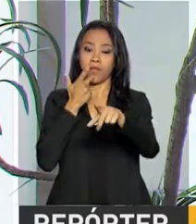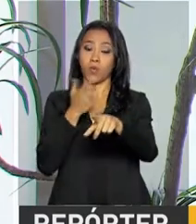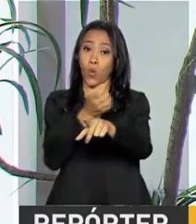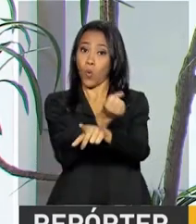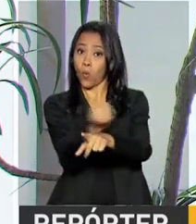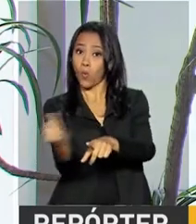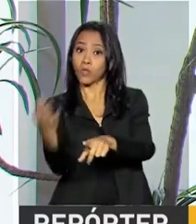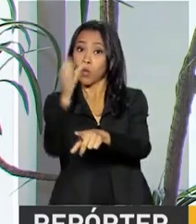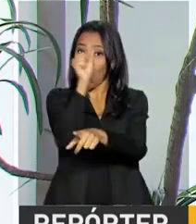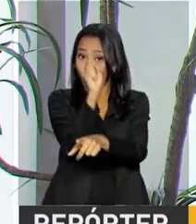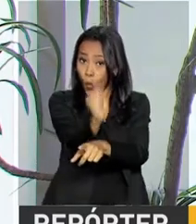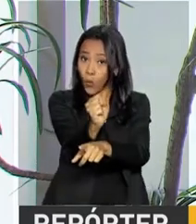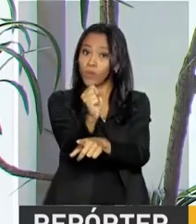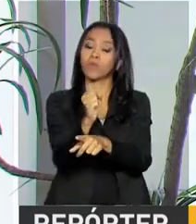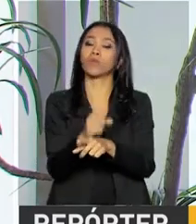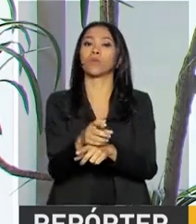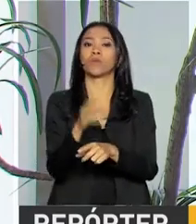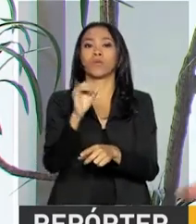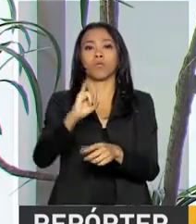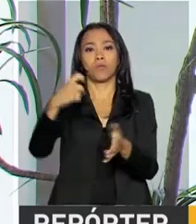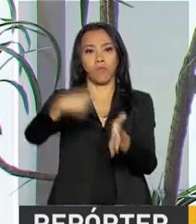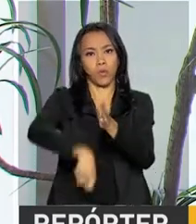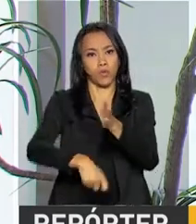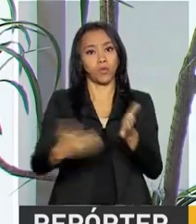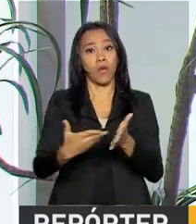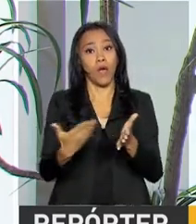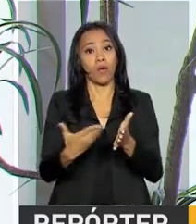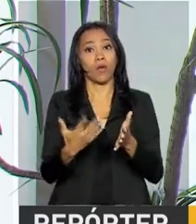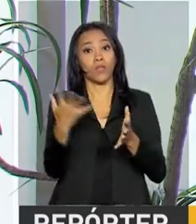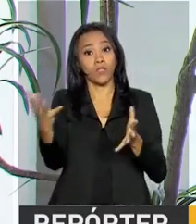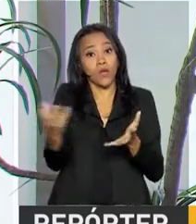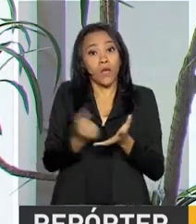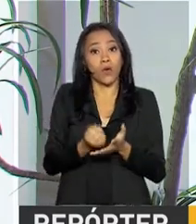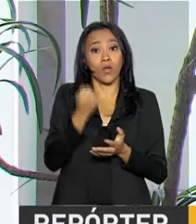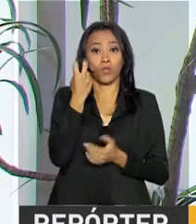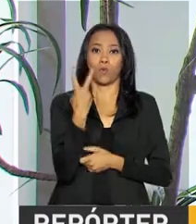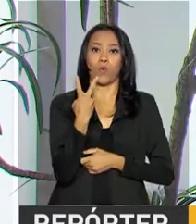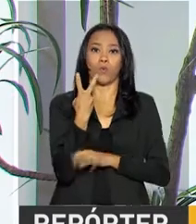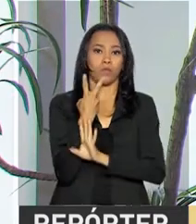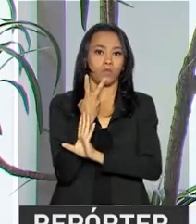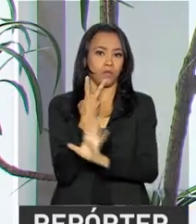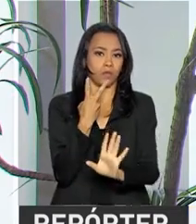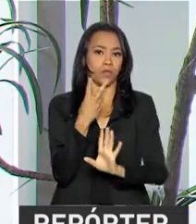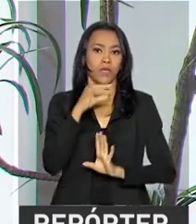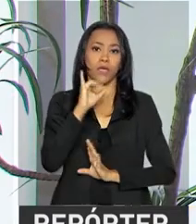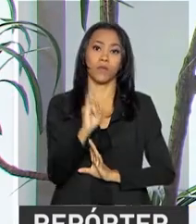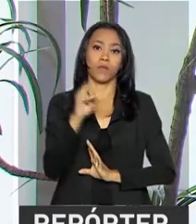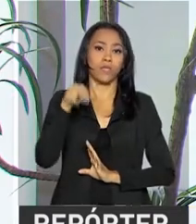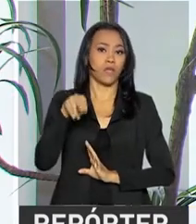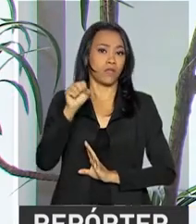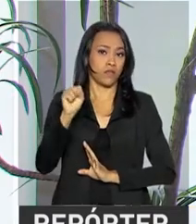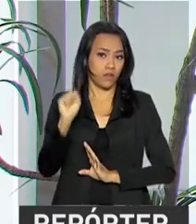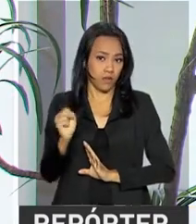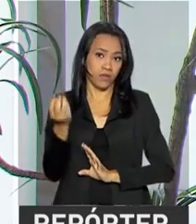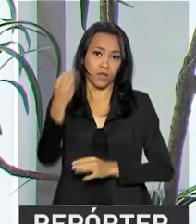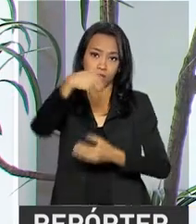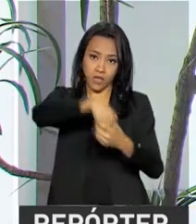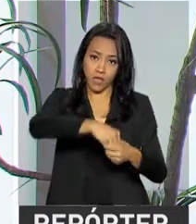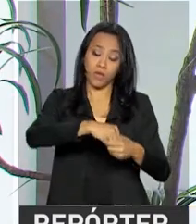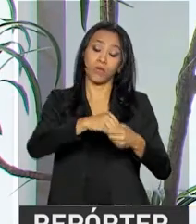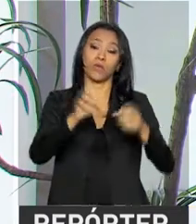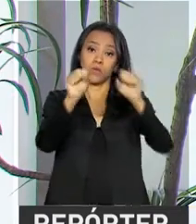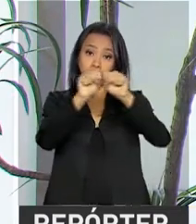ele vai recolher mais dois que estavam por fora que são esses da previdência todos incluídos dentro do e